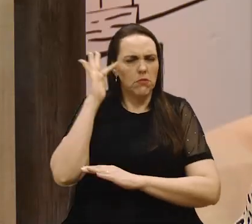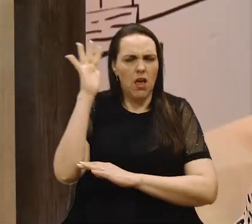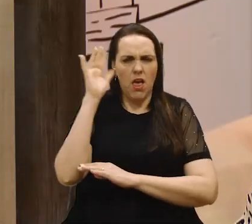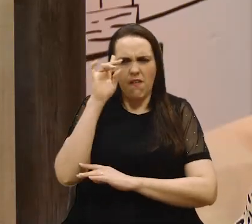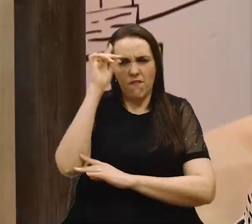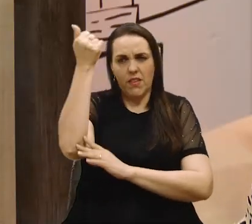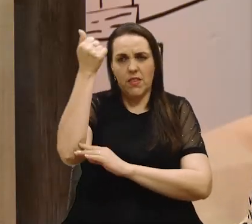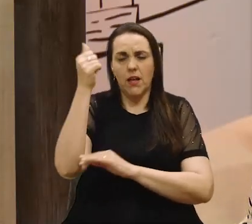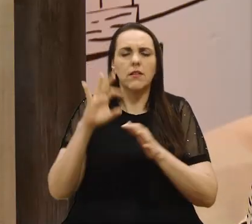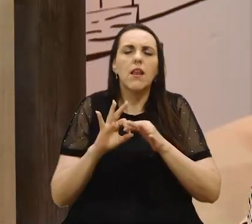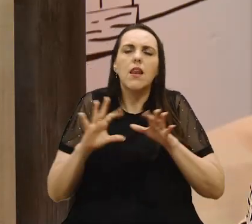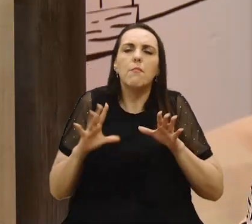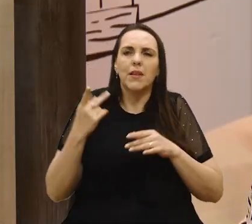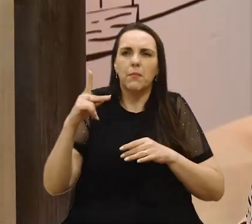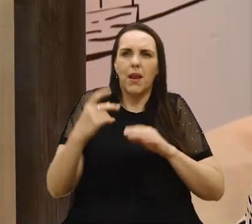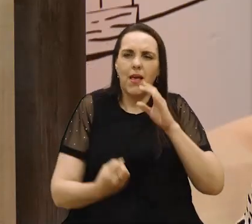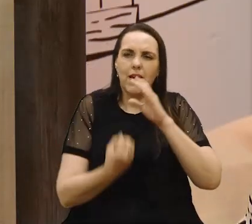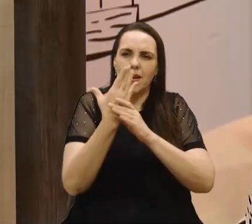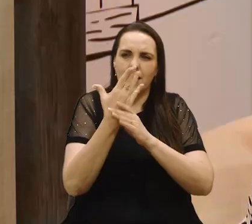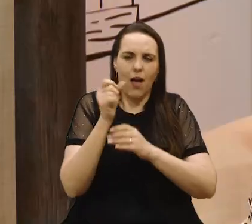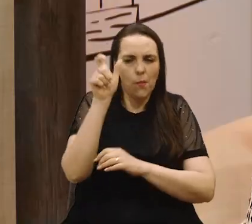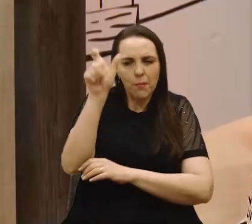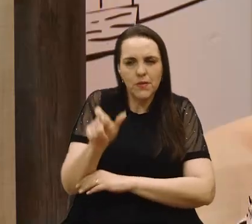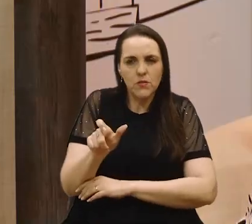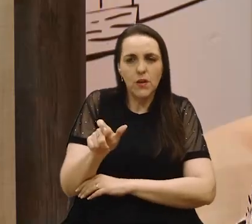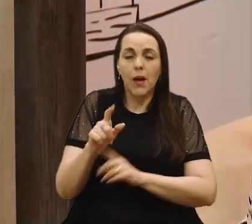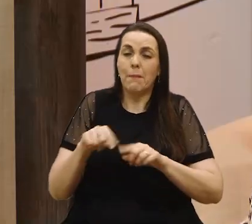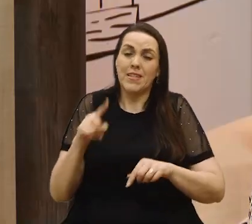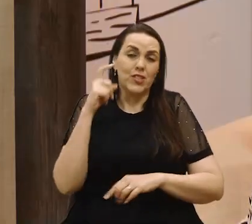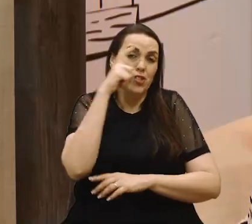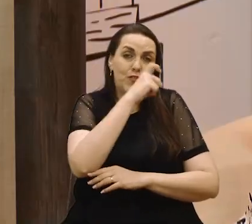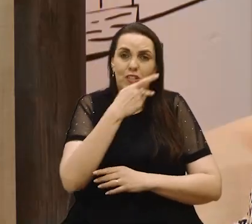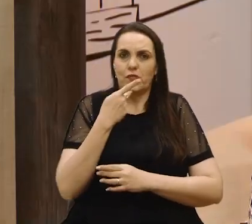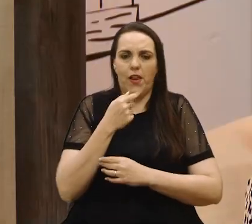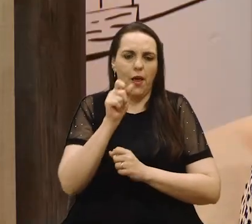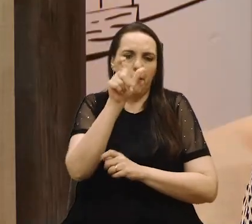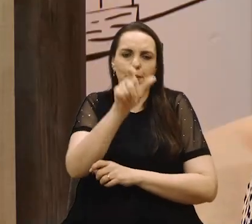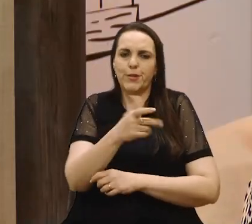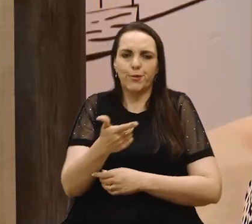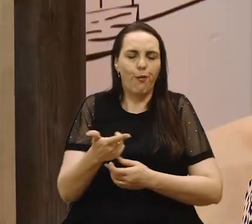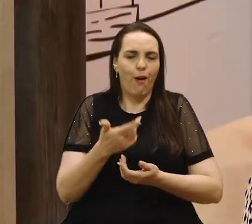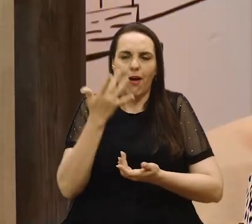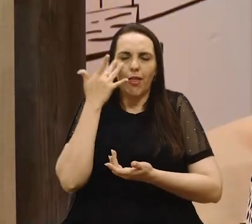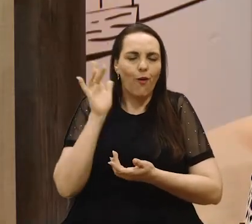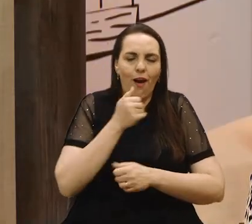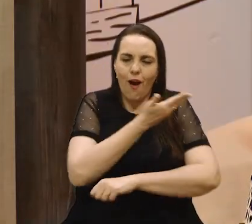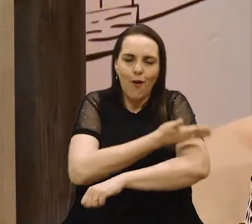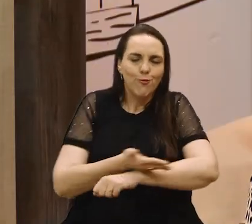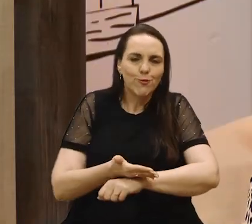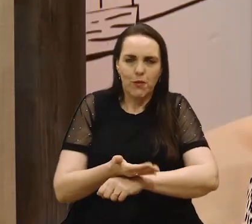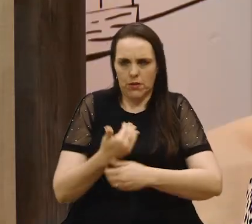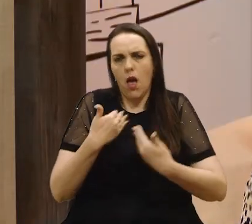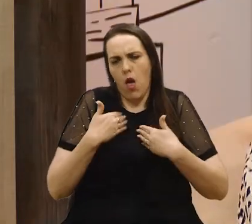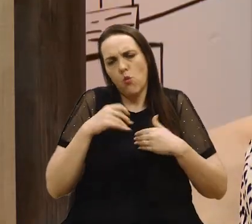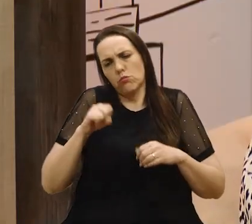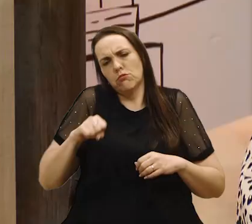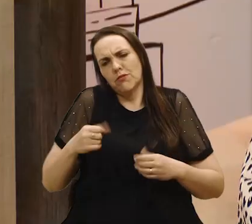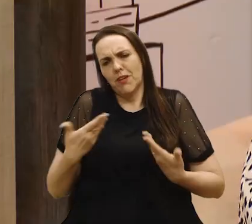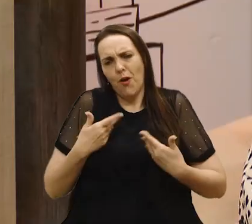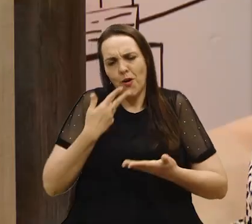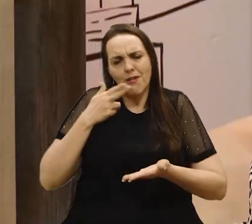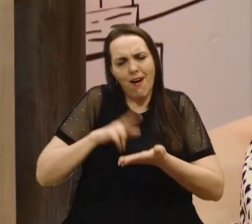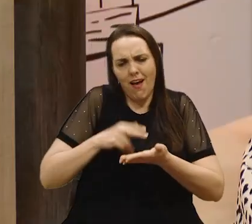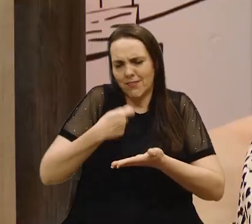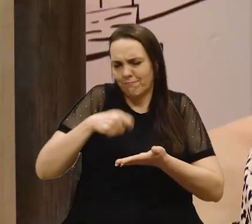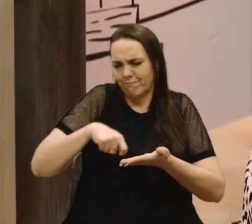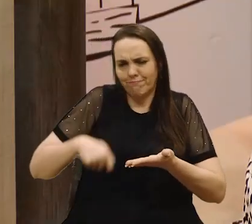fictício, né? Ele dá essa liberdade para ela criar alguém. Só que é muito difícil tu dizer para uma pessoa que daqui a pouco não é acostumada, porque eu